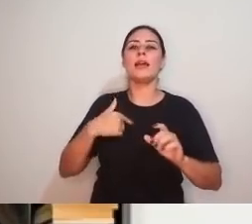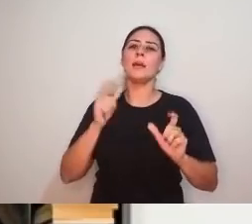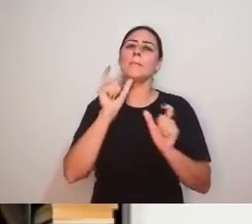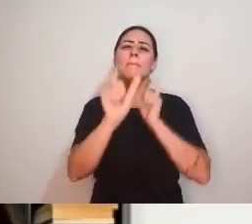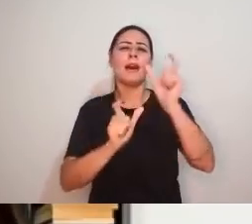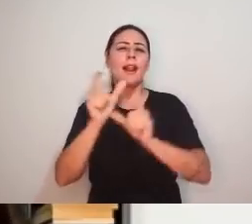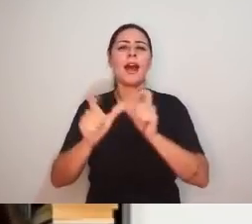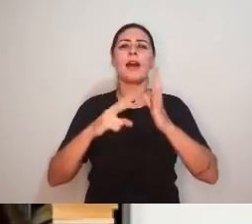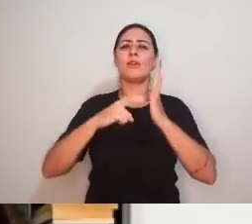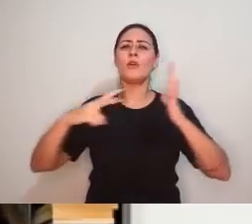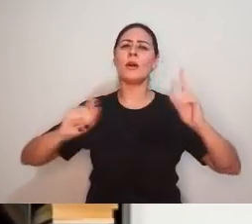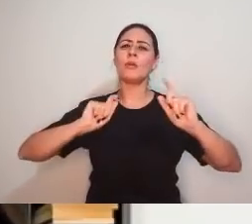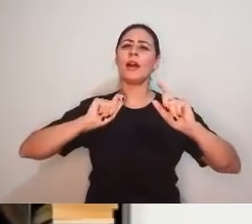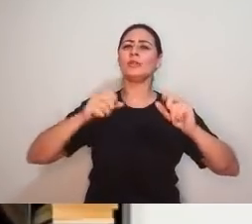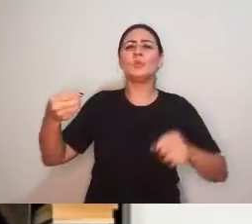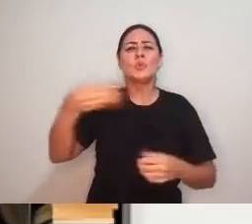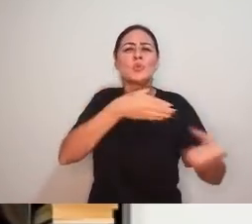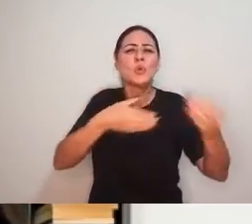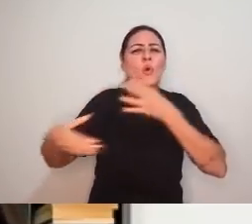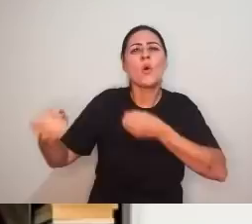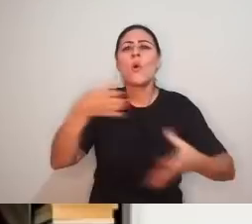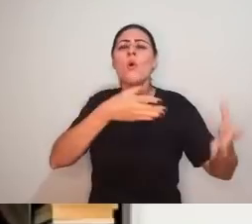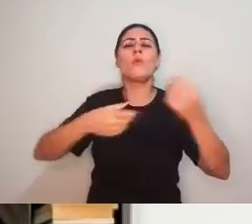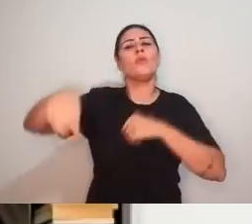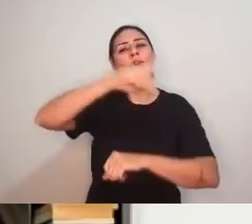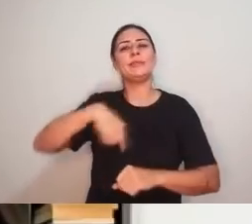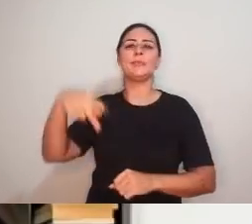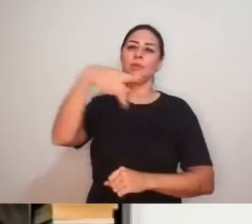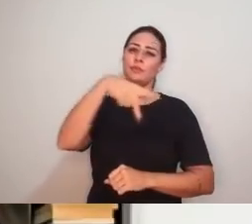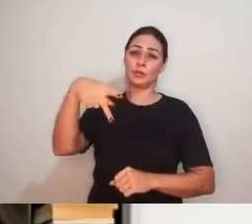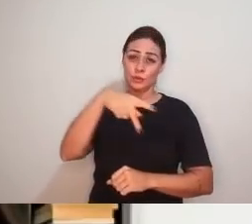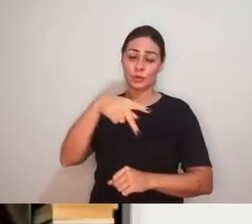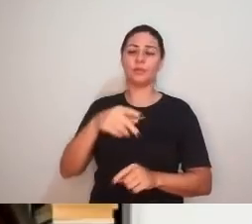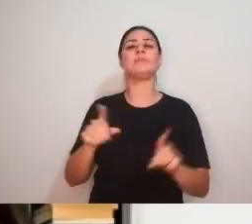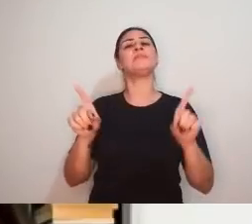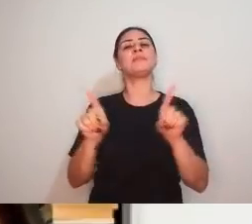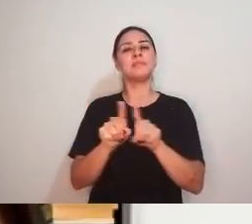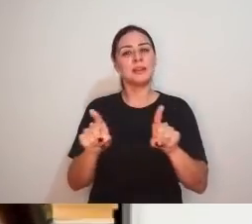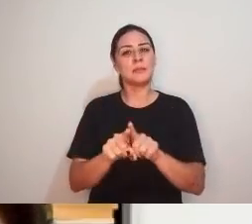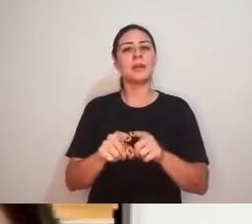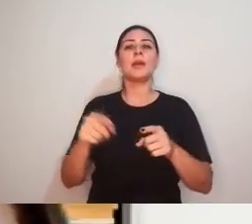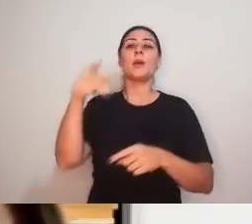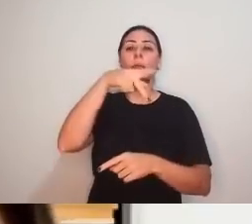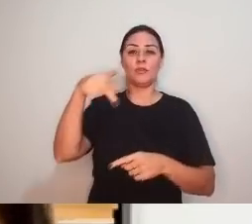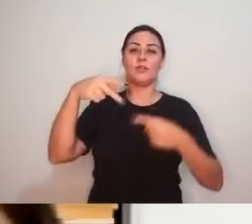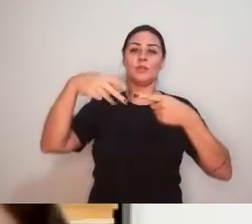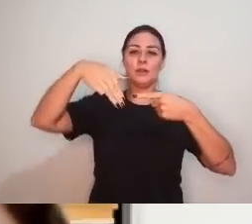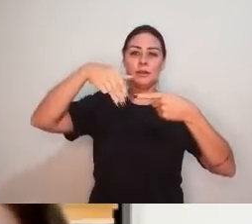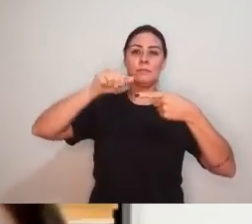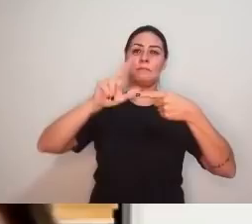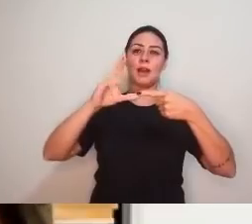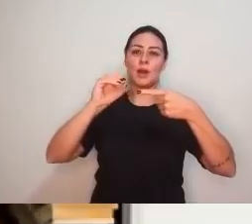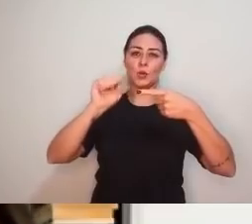essas palavras que estão surgindo no nosso vocabulário enquanto docente. E para essa tarde, além do professor Marcos, que é o nosso anfitrião do dia,